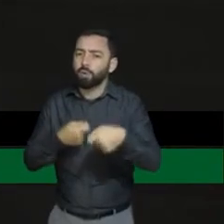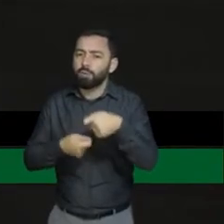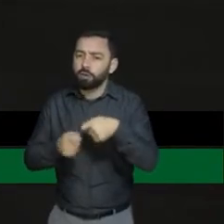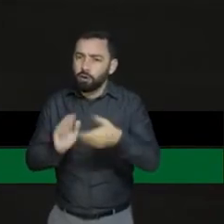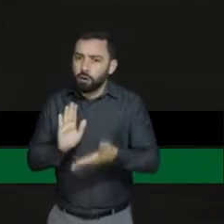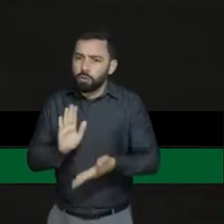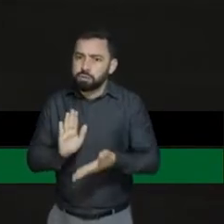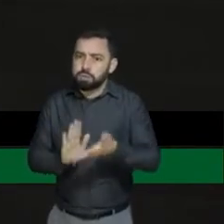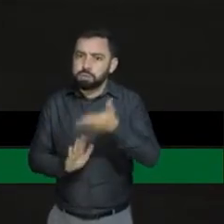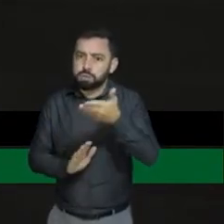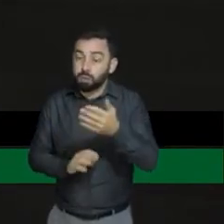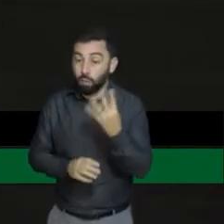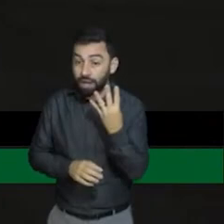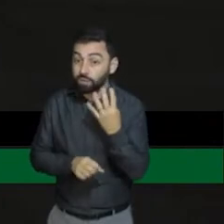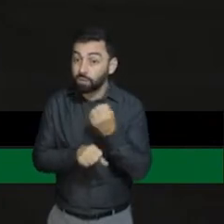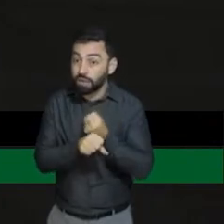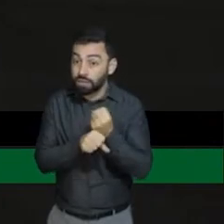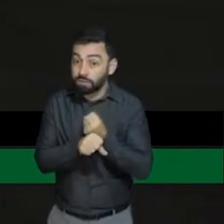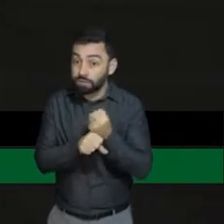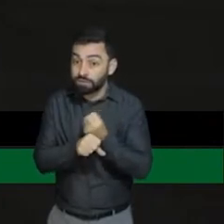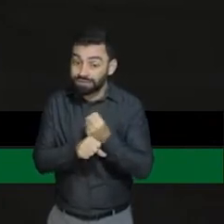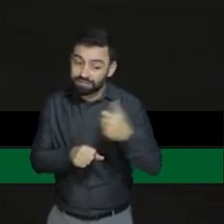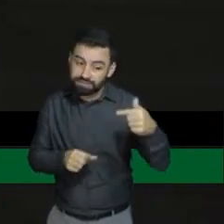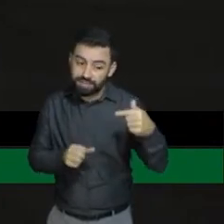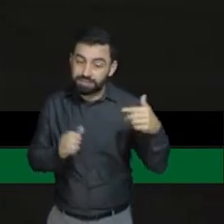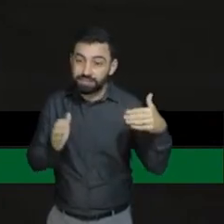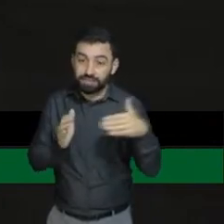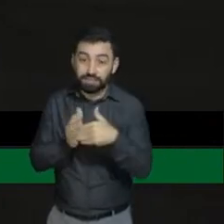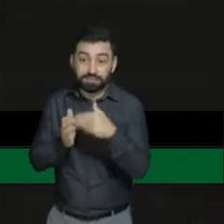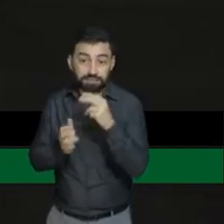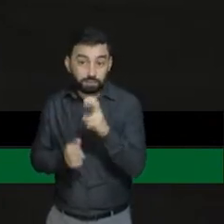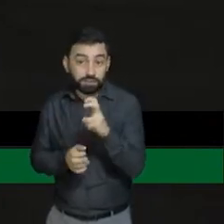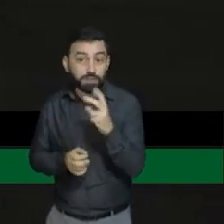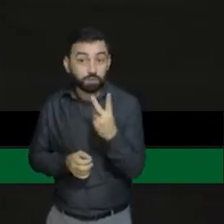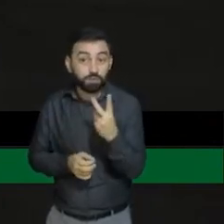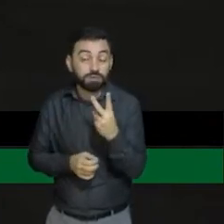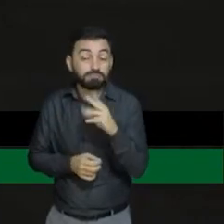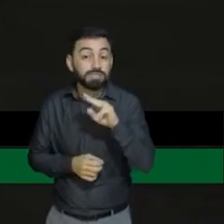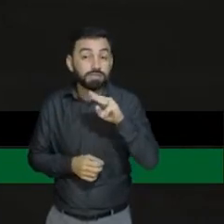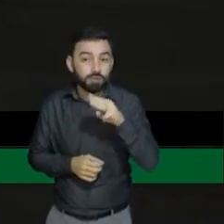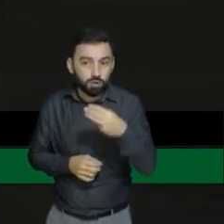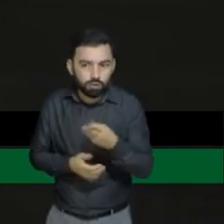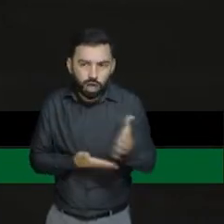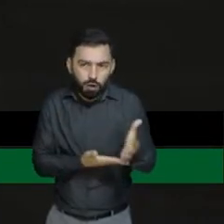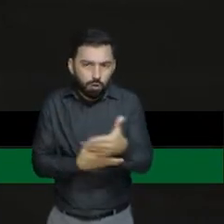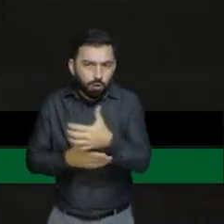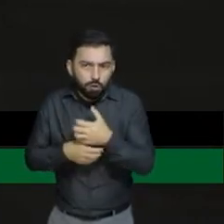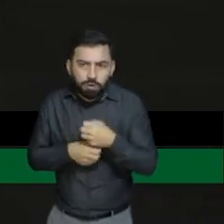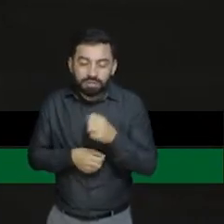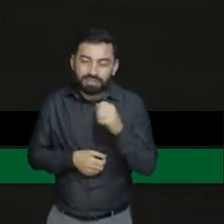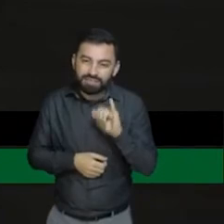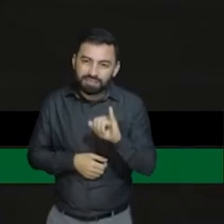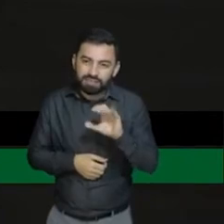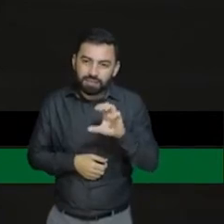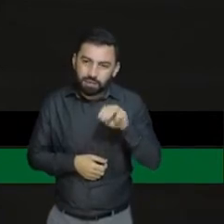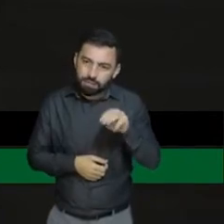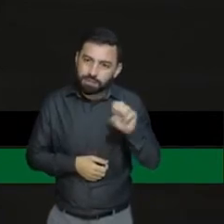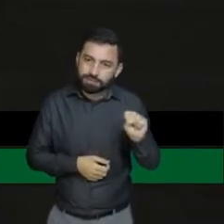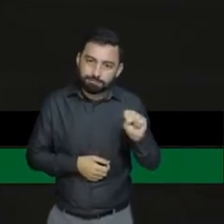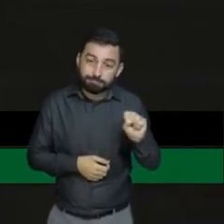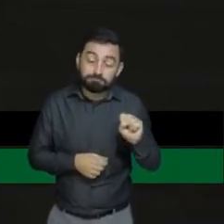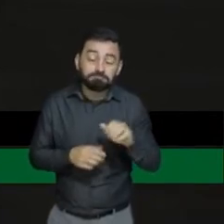em 4 anos, de 7 para 52 milhões, somente em arrecadação de ICMS, aqui no nosso